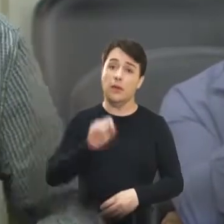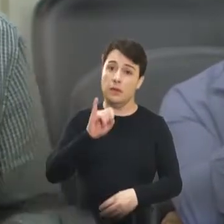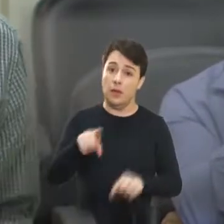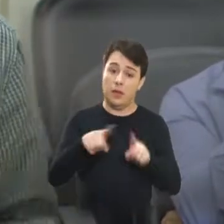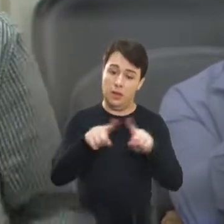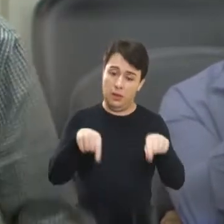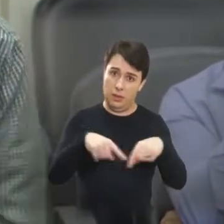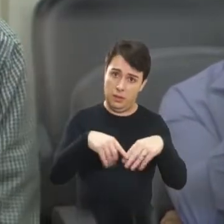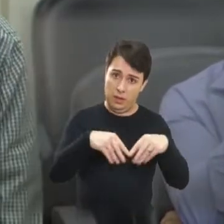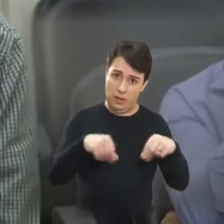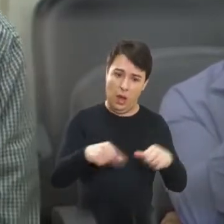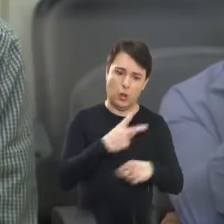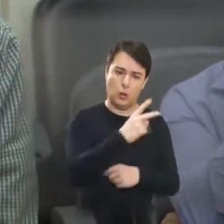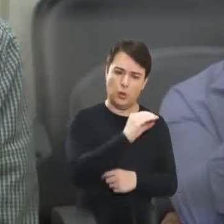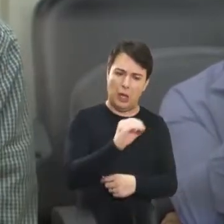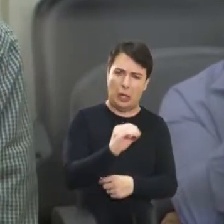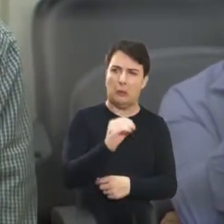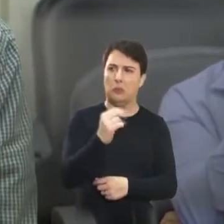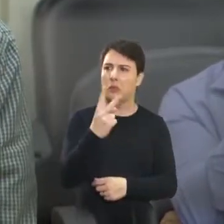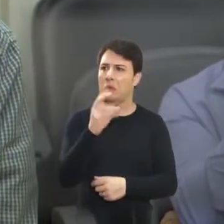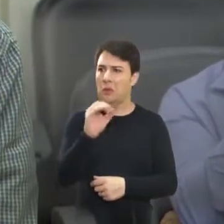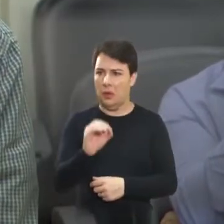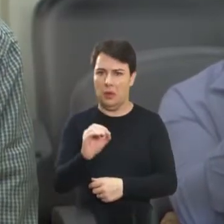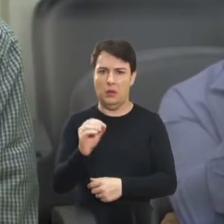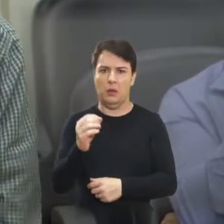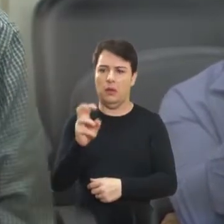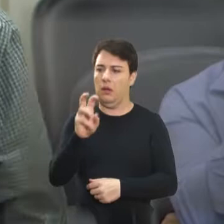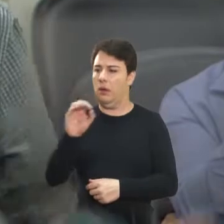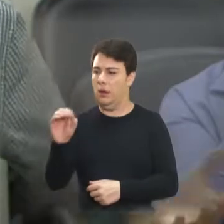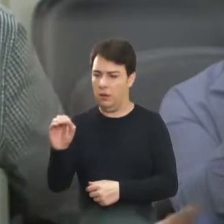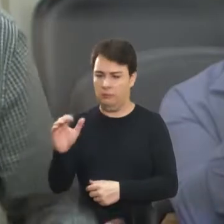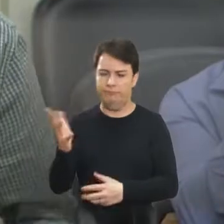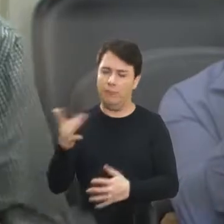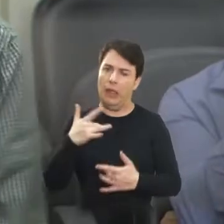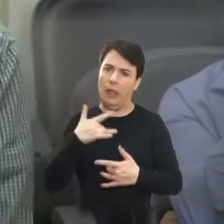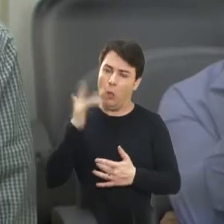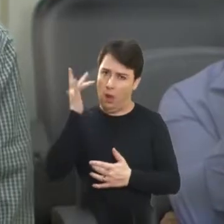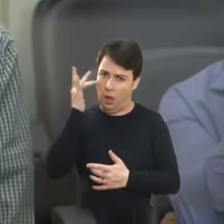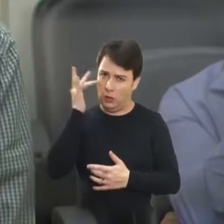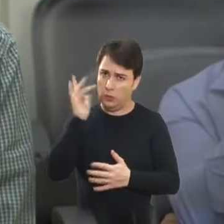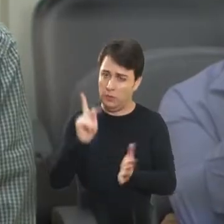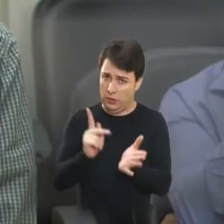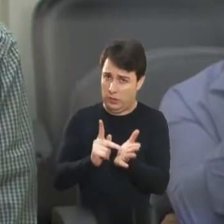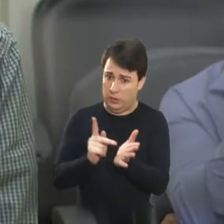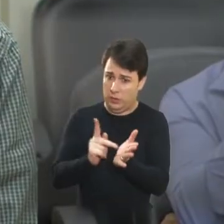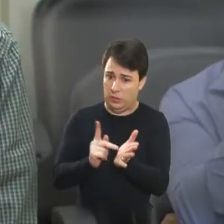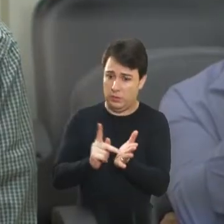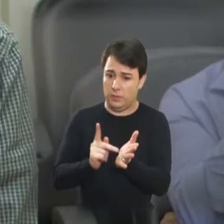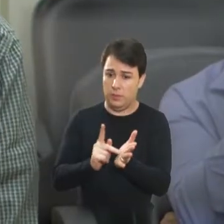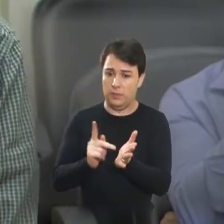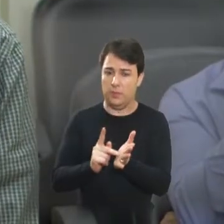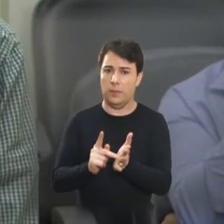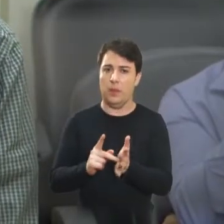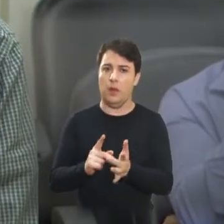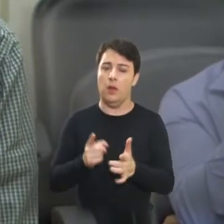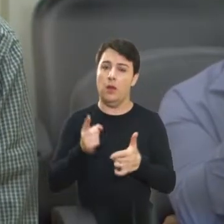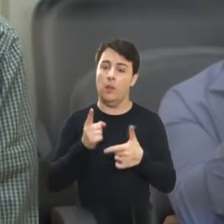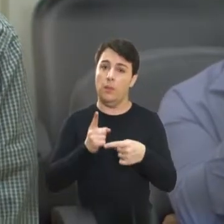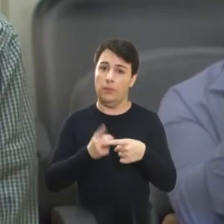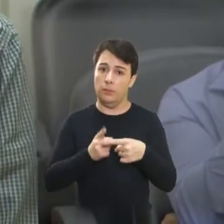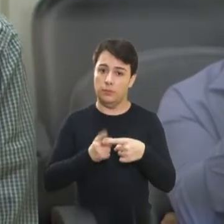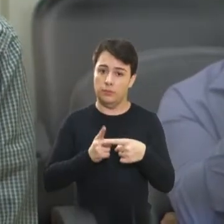250 metros, 500 metros, eu acho que, efetivamente, apesar do argumento de